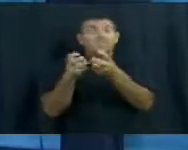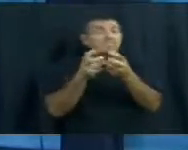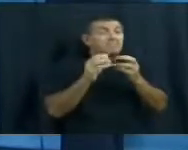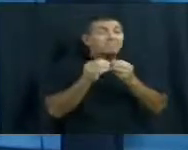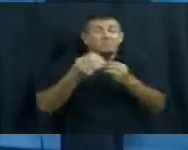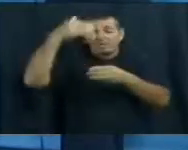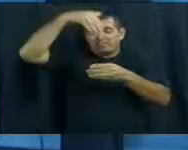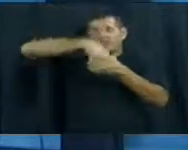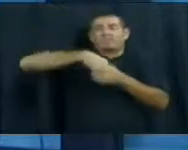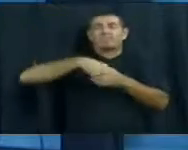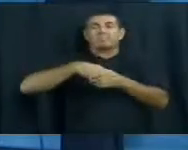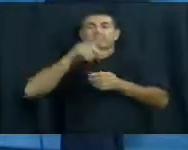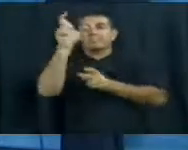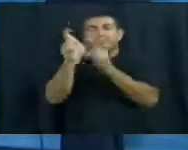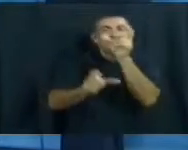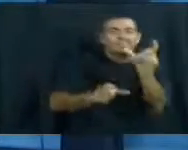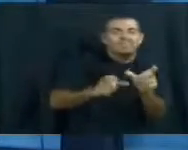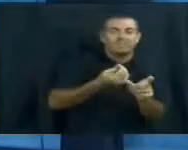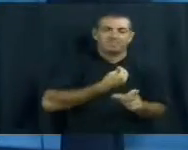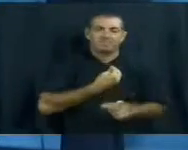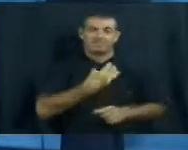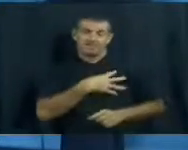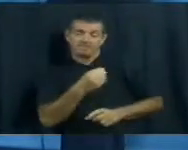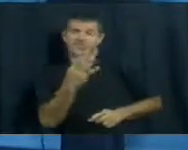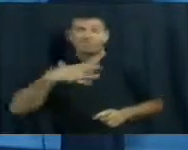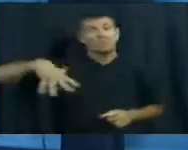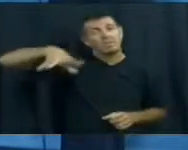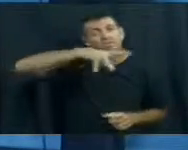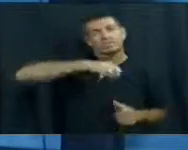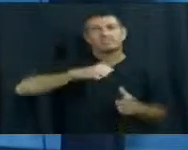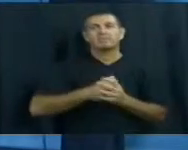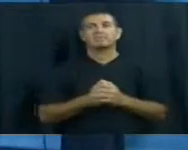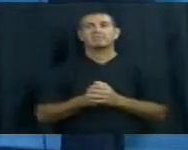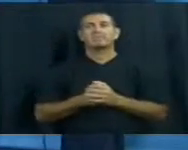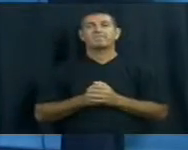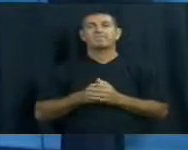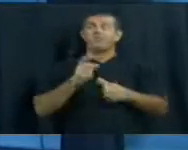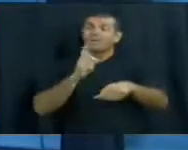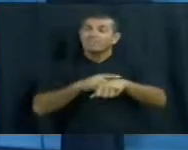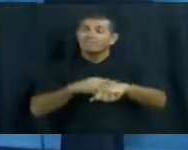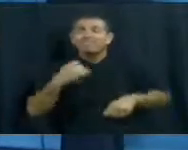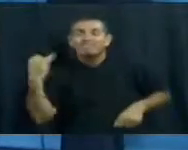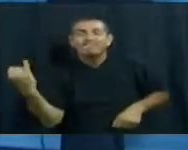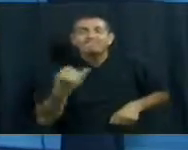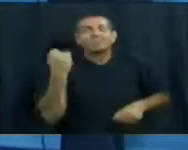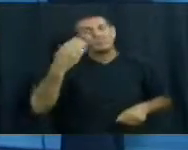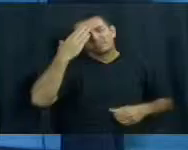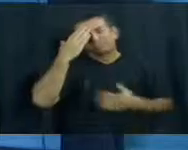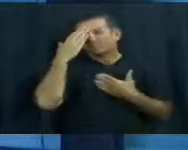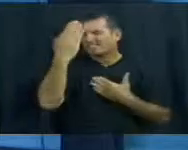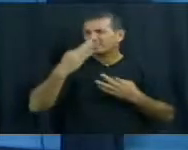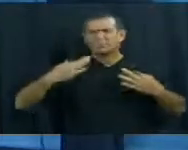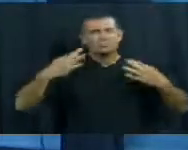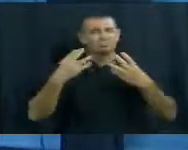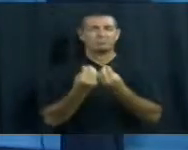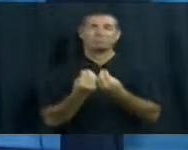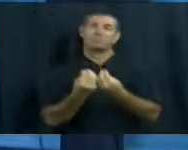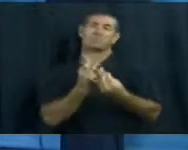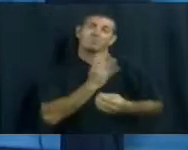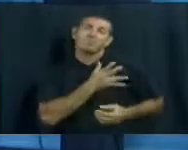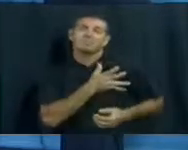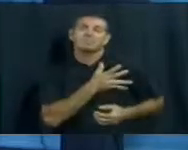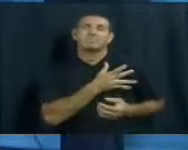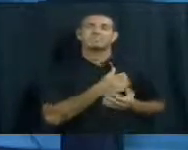todos nós lá nos nossos desfiles. Para nós, um grande momento. Gratidão em todos os nossos